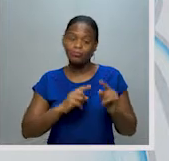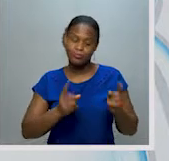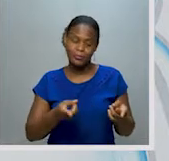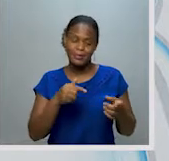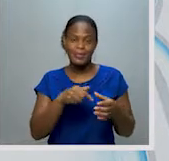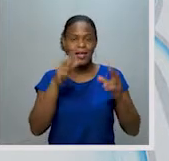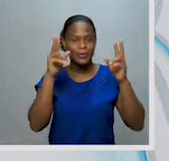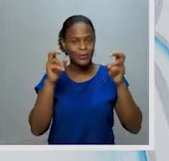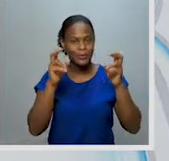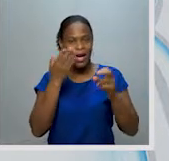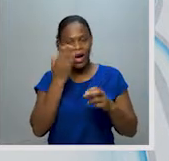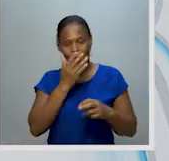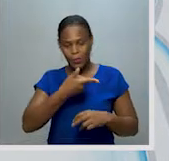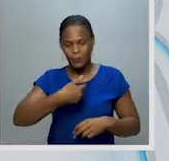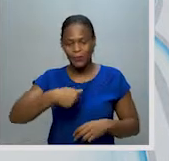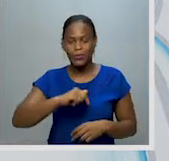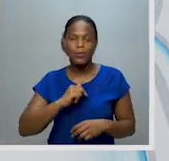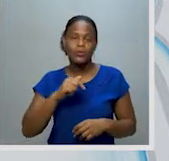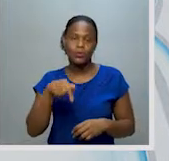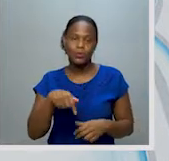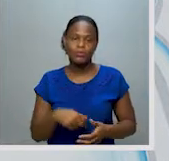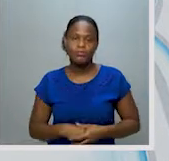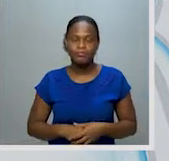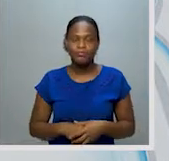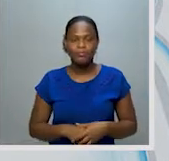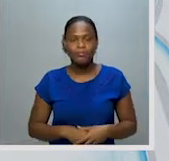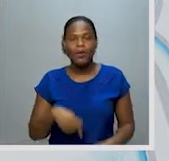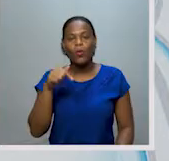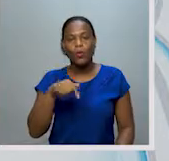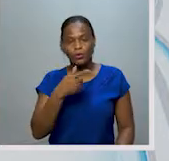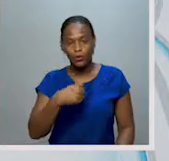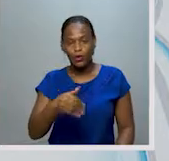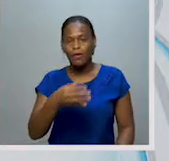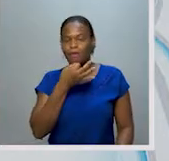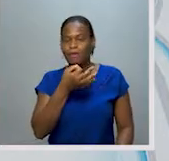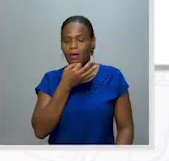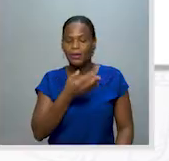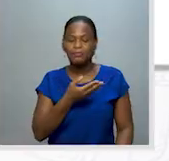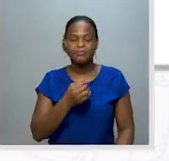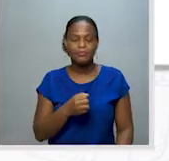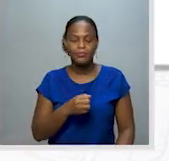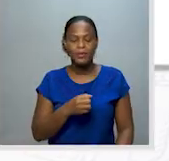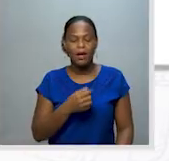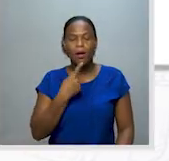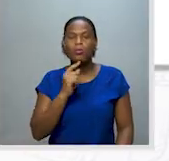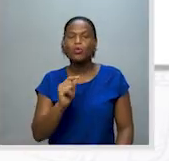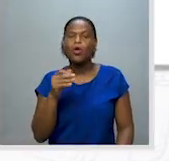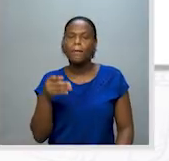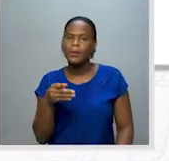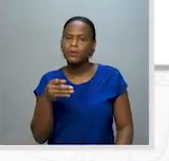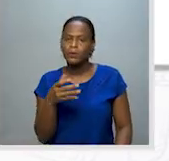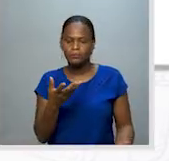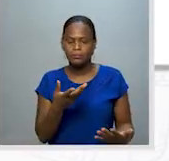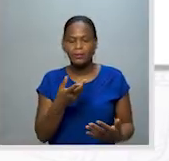entrarmos no assunto da nossa aula de hoje. Hoje, então, nós vamos falar sobre pronomes pessoais